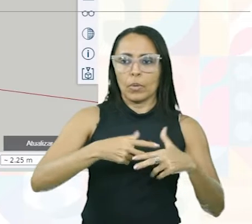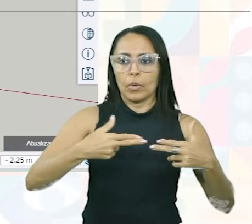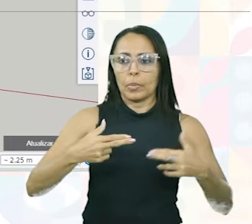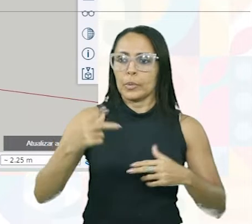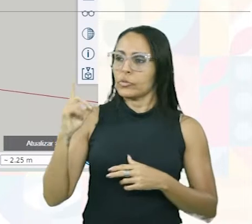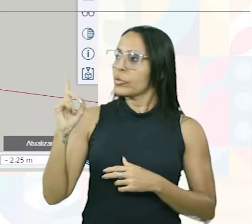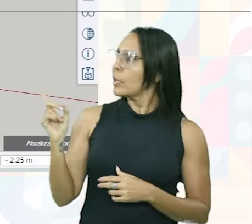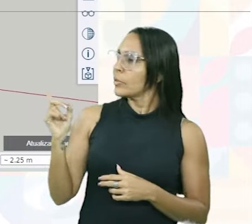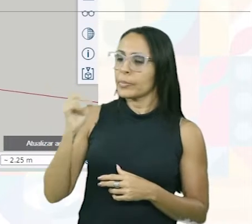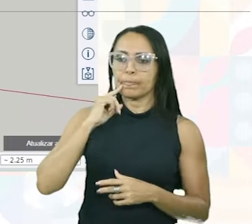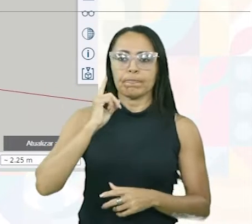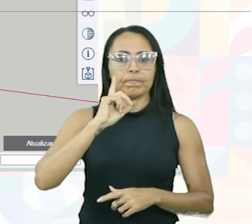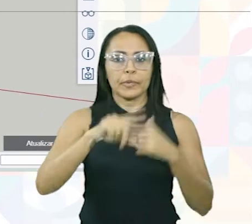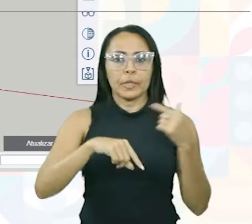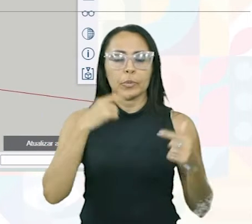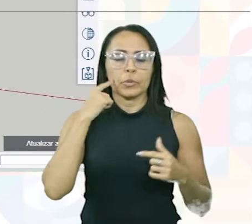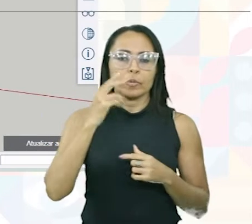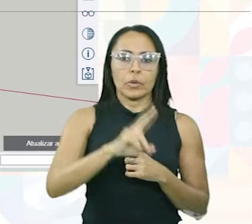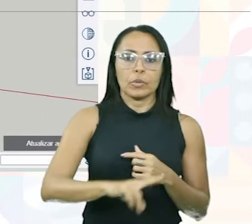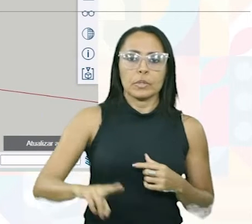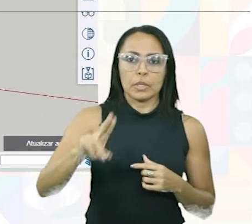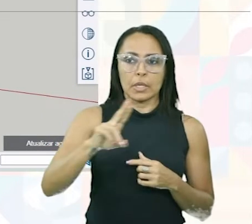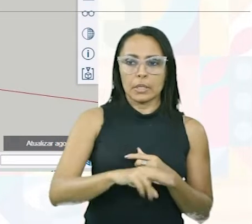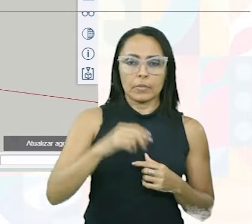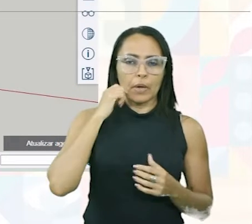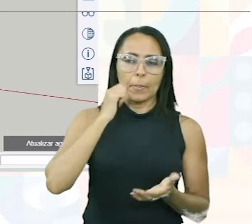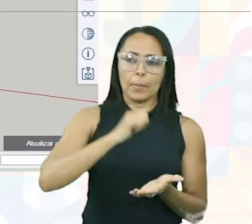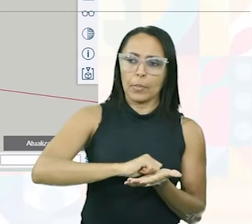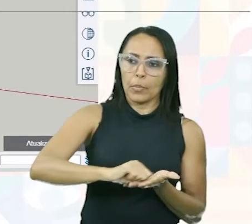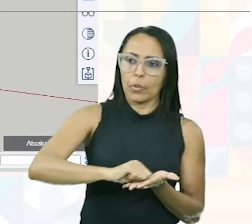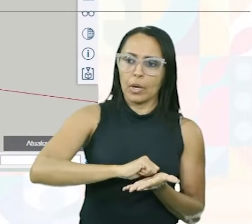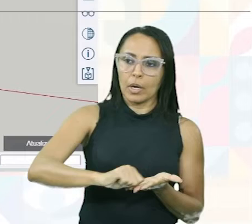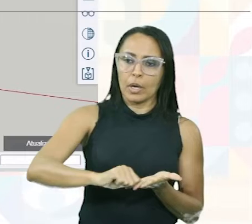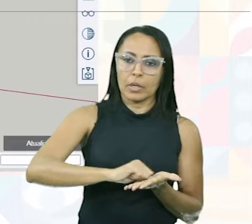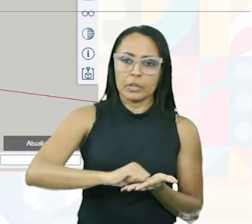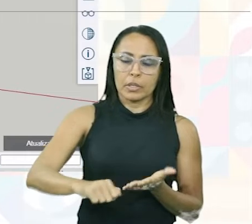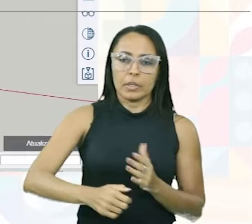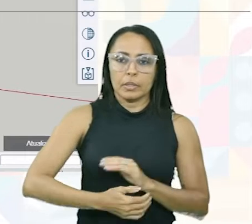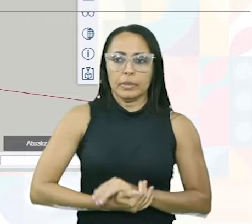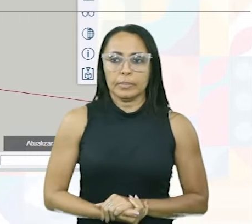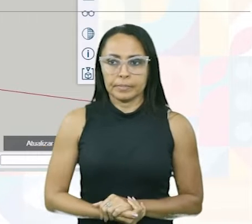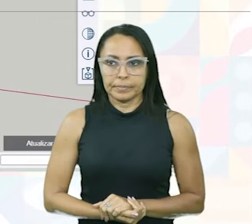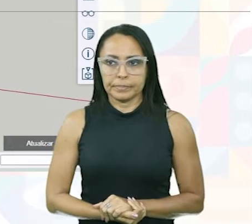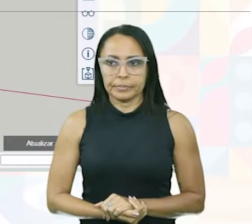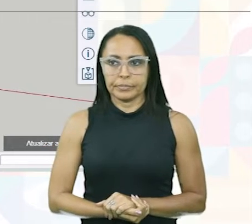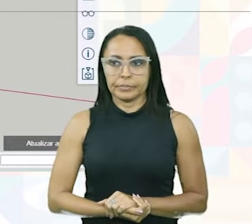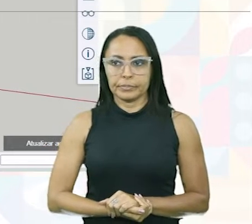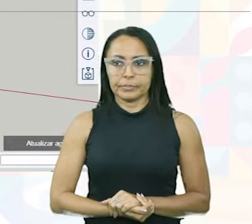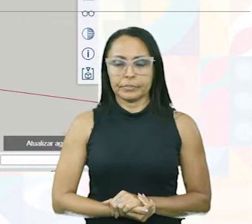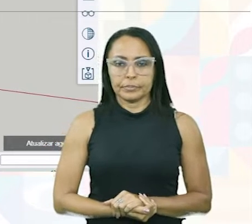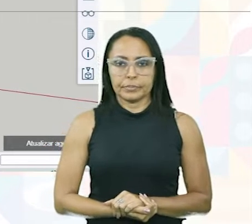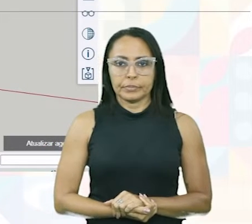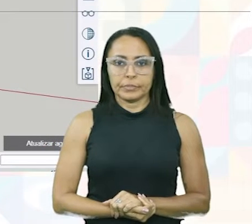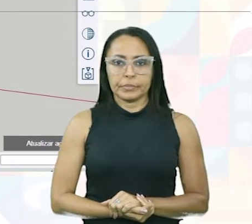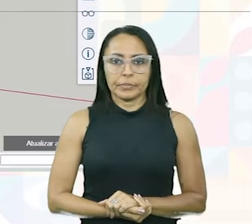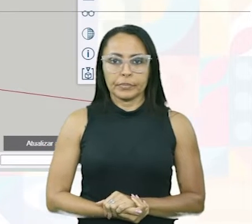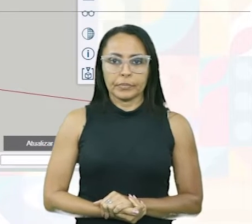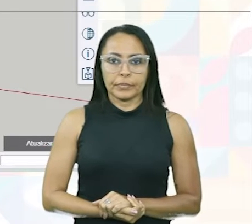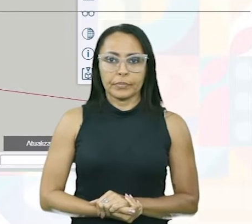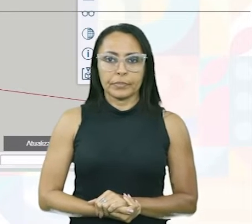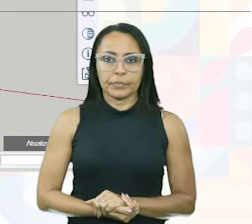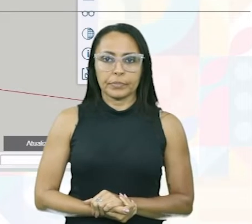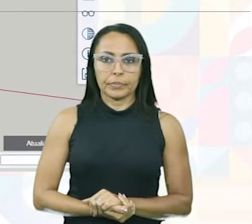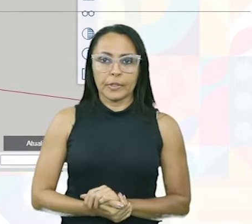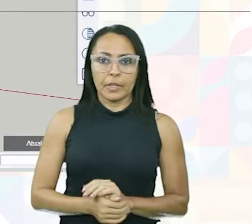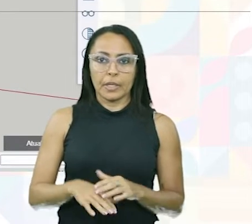e depois eu vou utilizar a ferramenta borracha, né, apagar, para apagar esse objeto. Então, eu